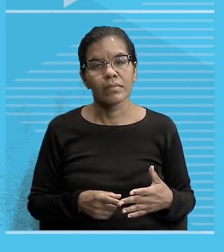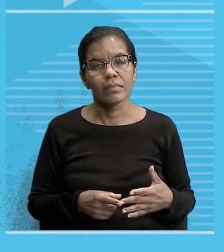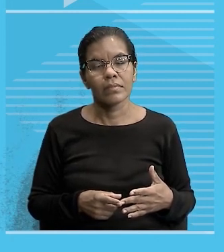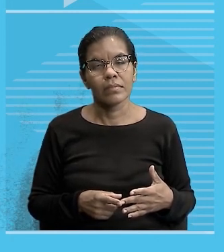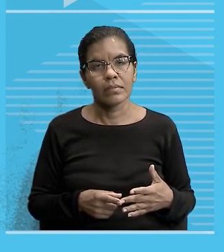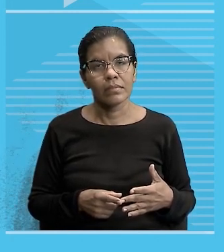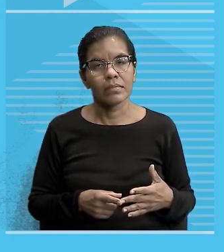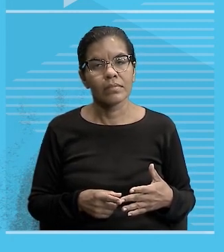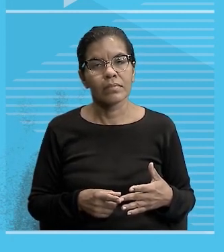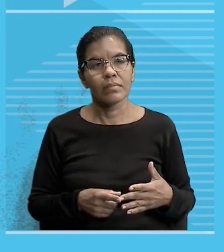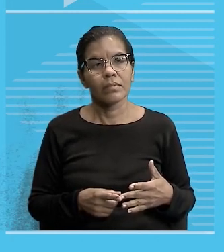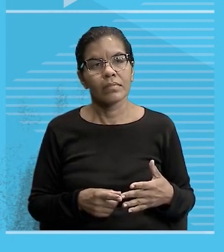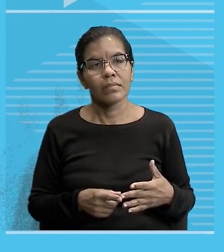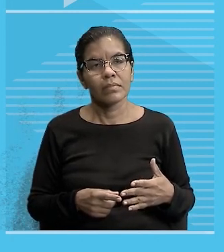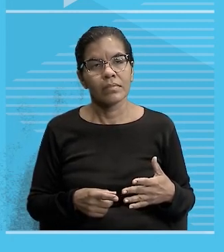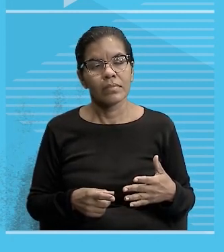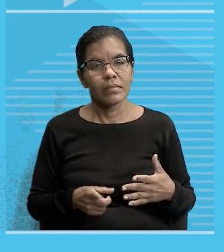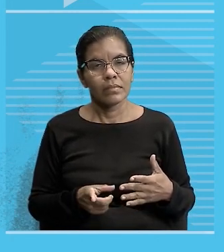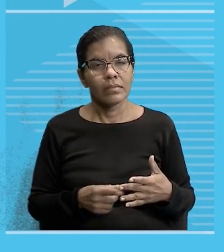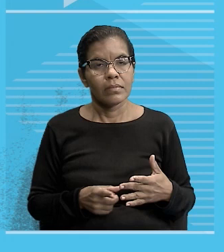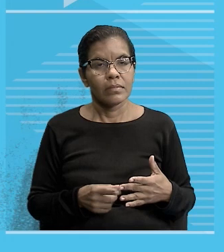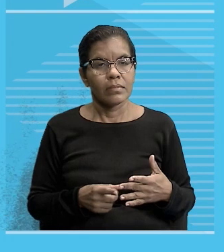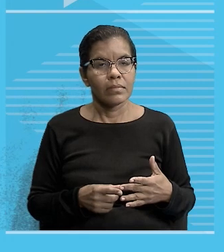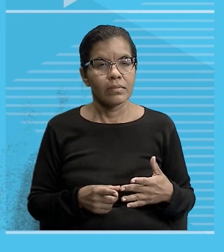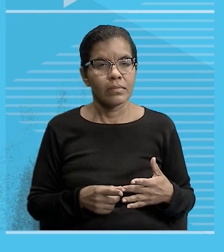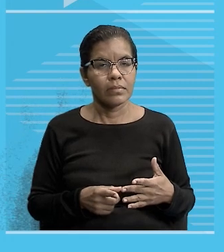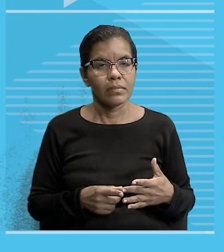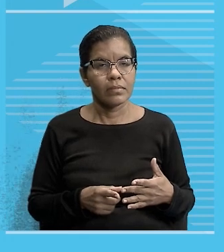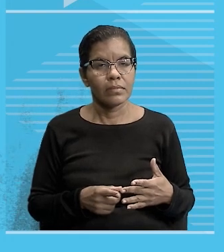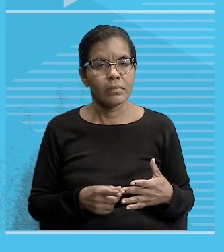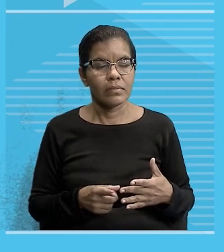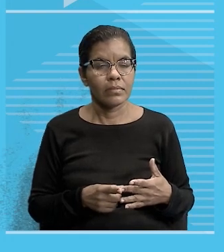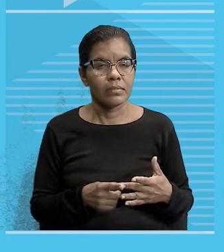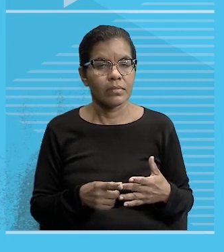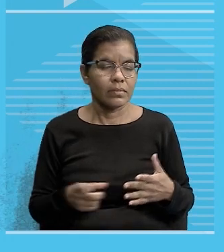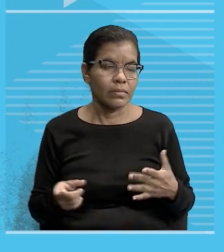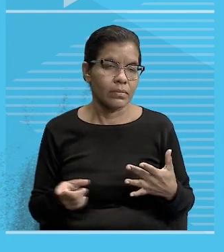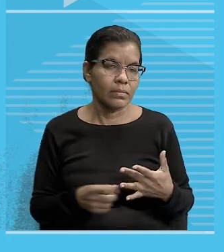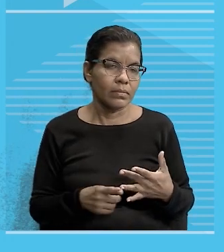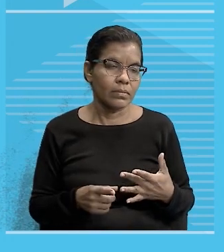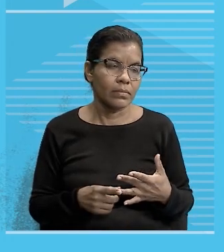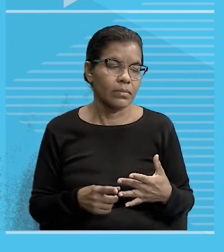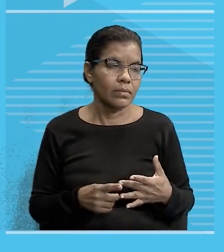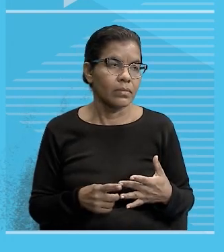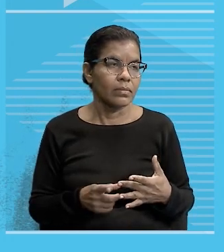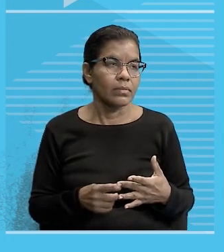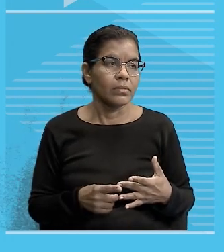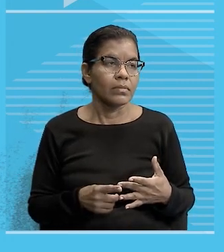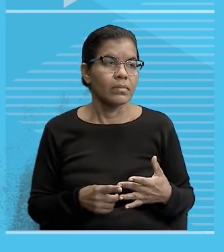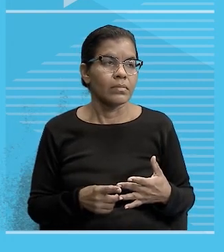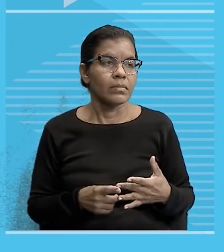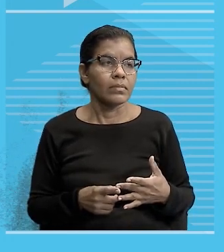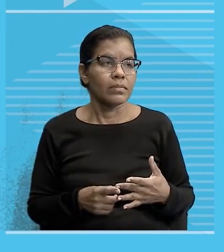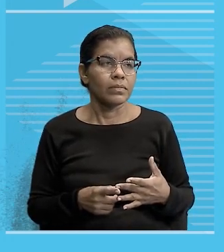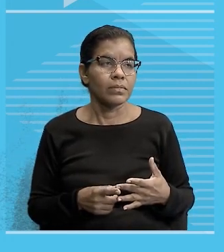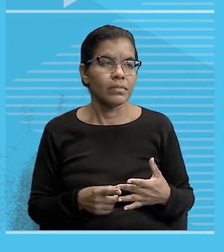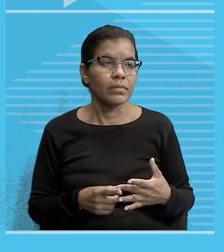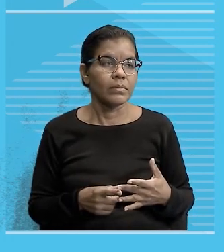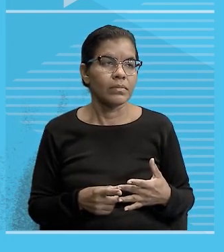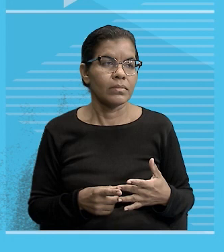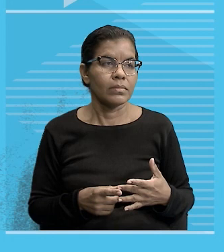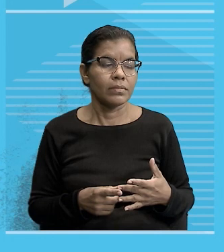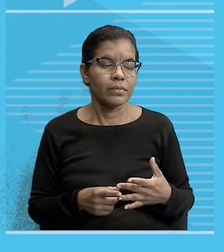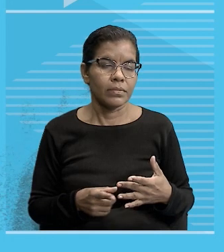entre os problemas que afetam o sistema de produção por meio do uso da metodologia 6m